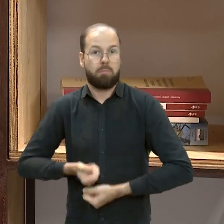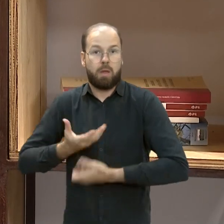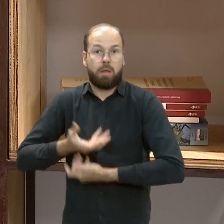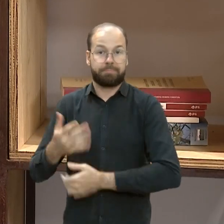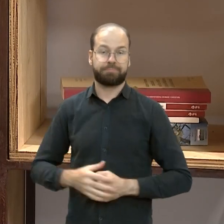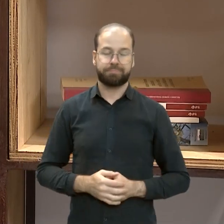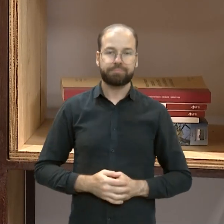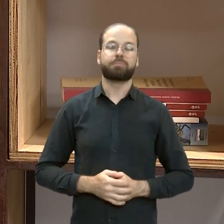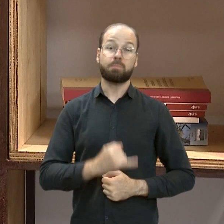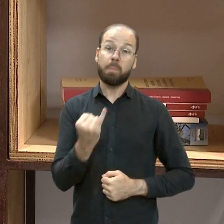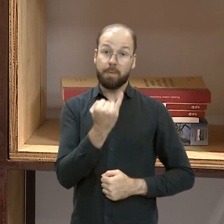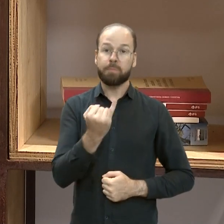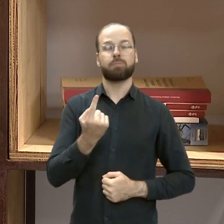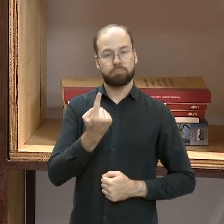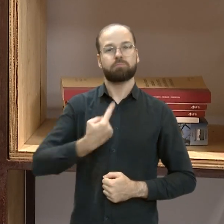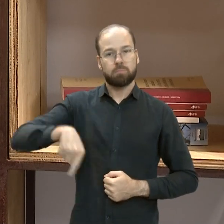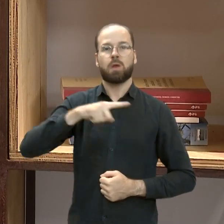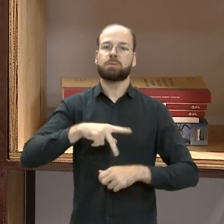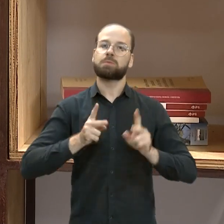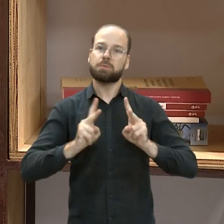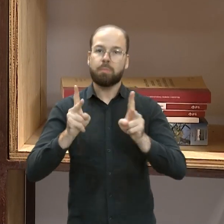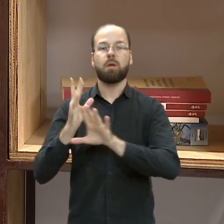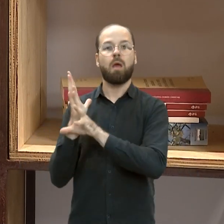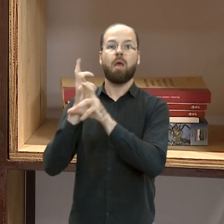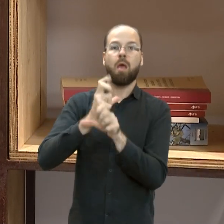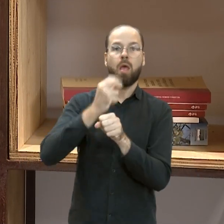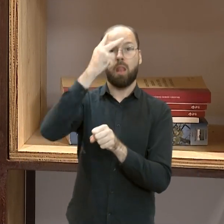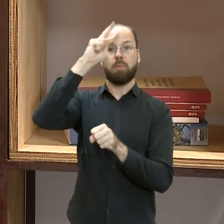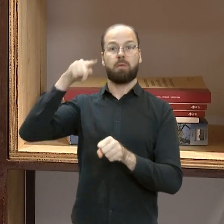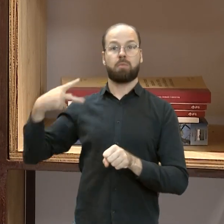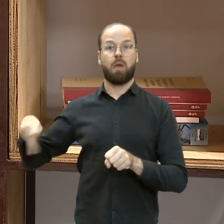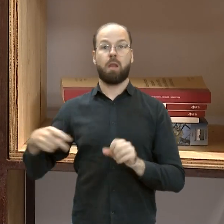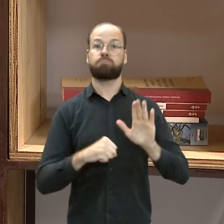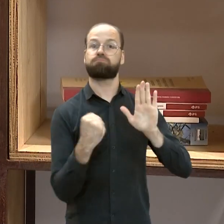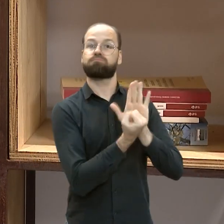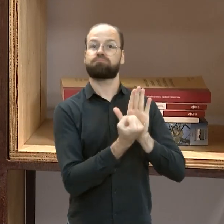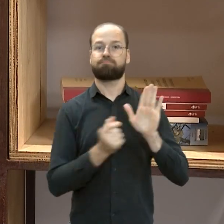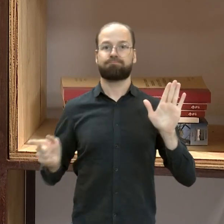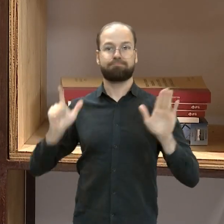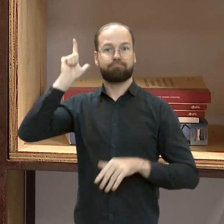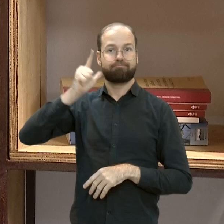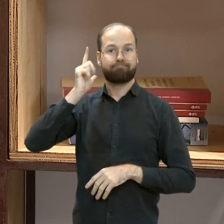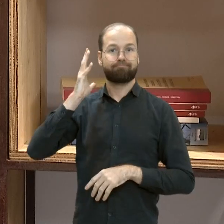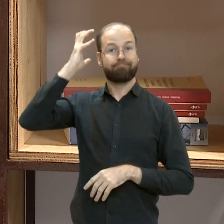sempre retomar os feitos e o pioneirismo da Leodegária para que a gente possa